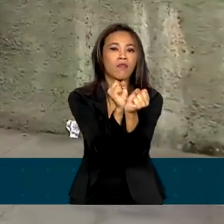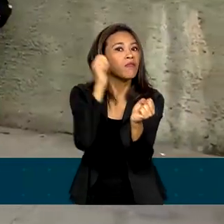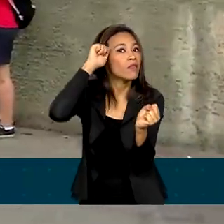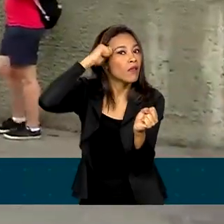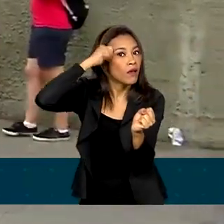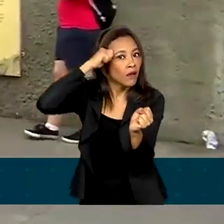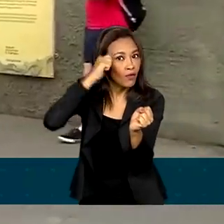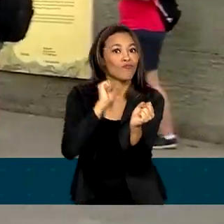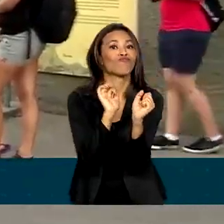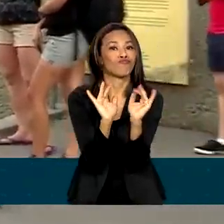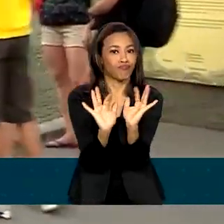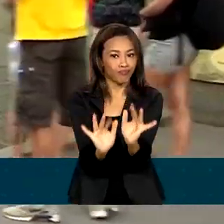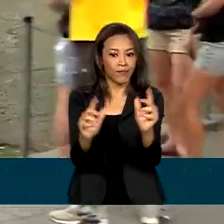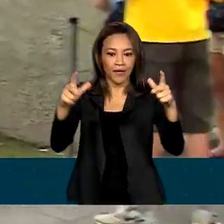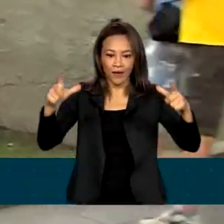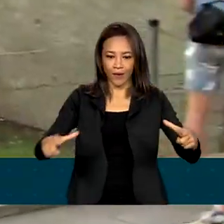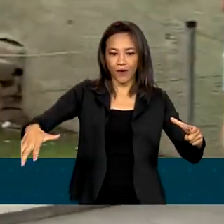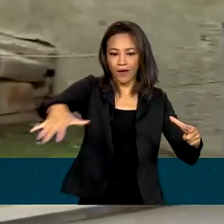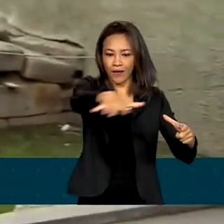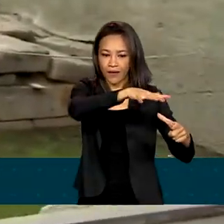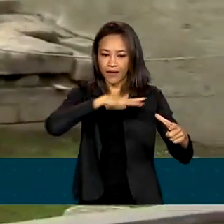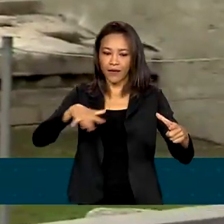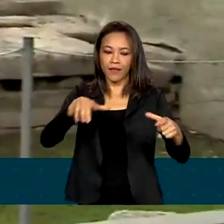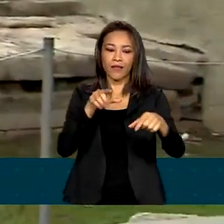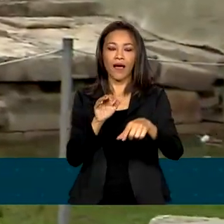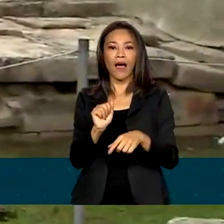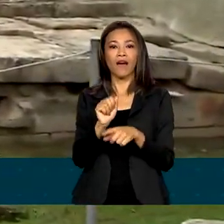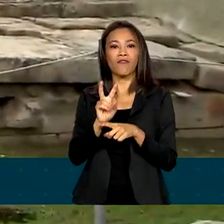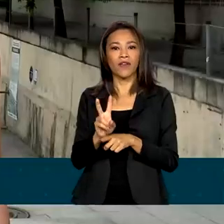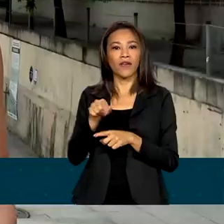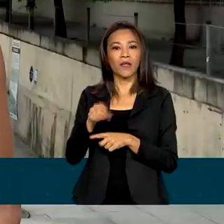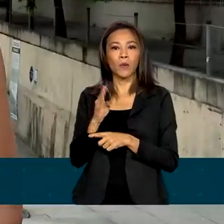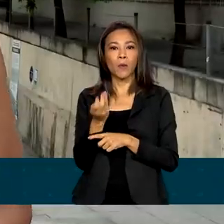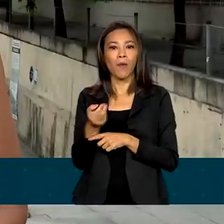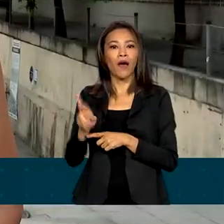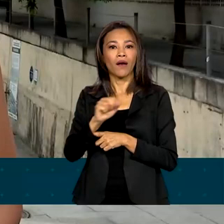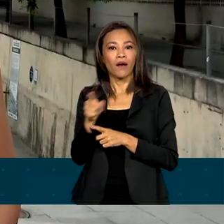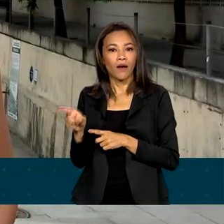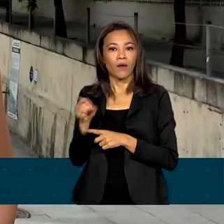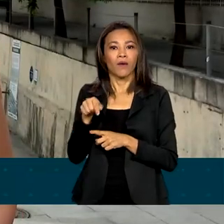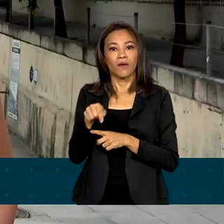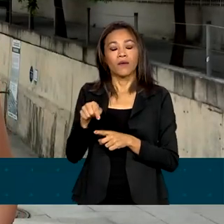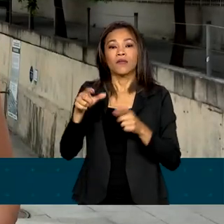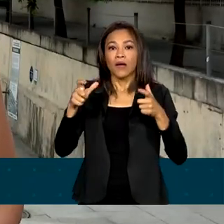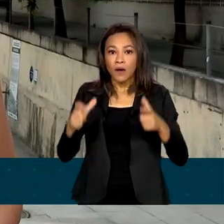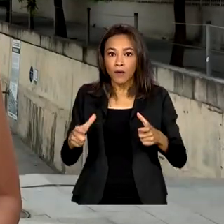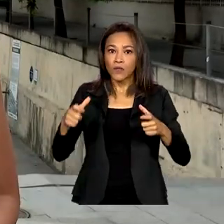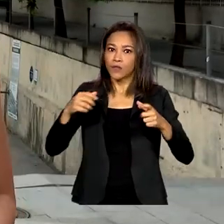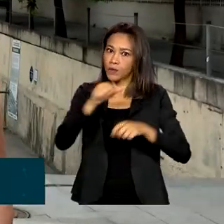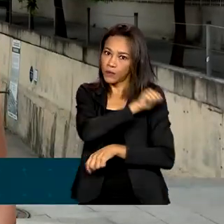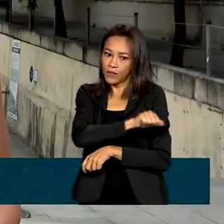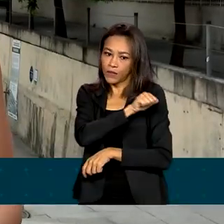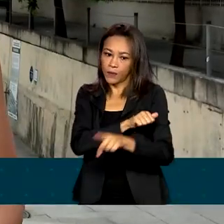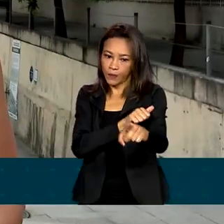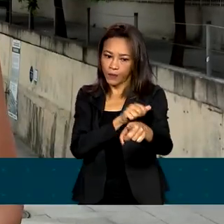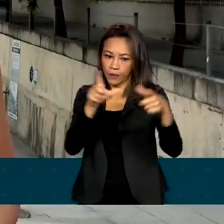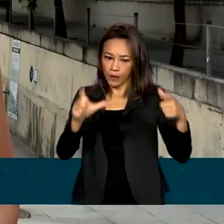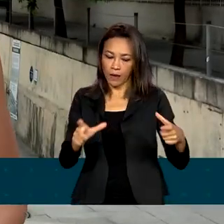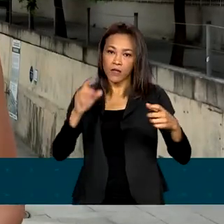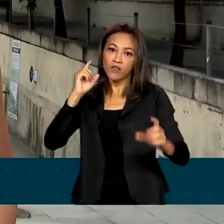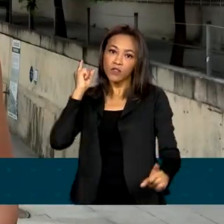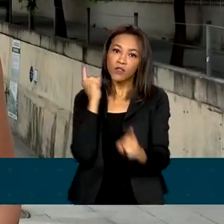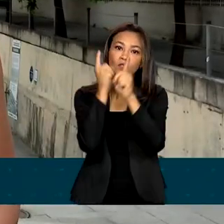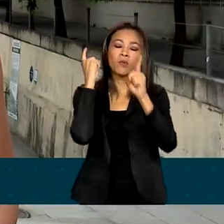onde atualmente está a Avenida Barão de Tefé, no Rio. O sítio arqueológico só foi descoberto em